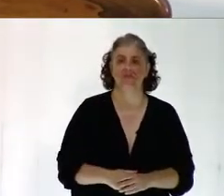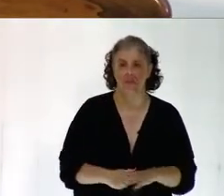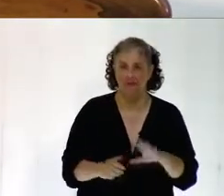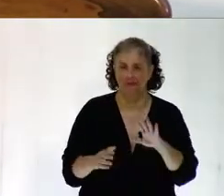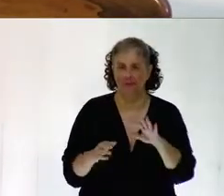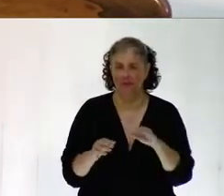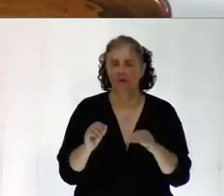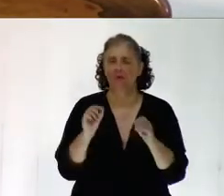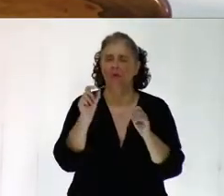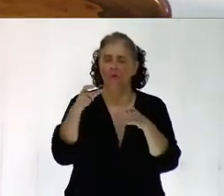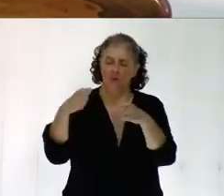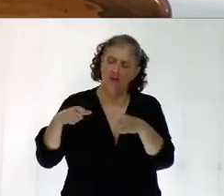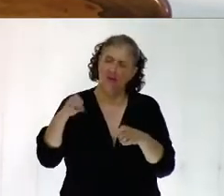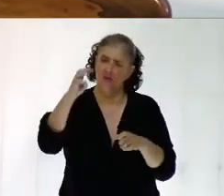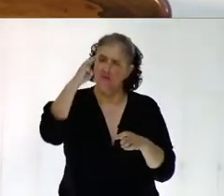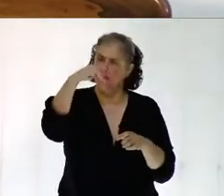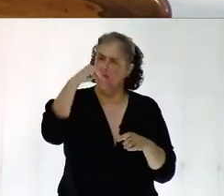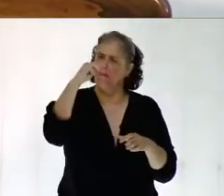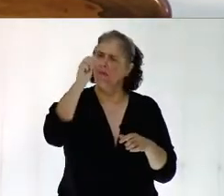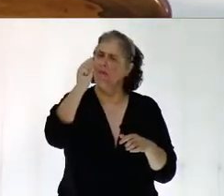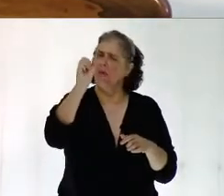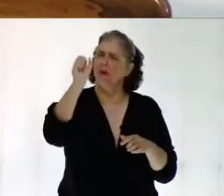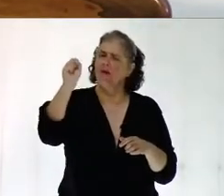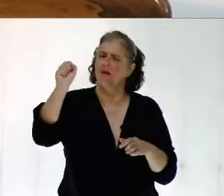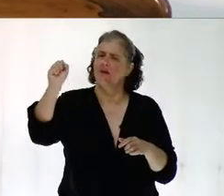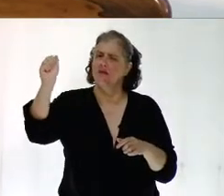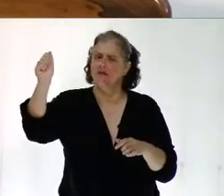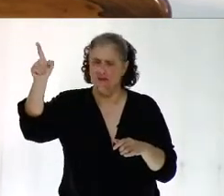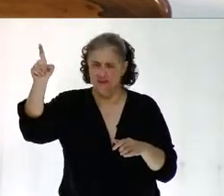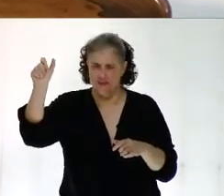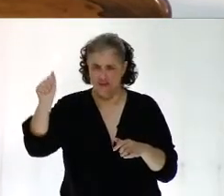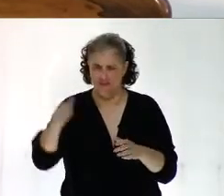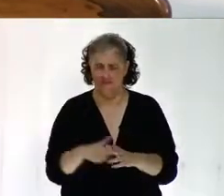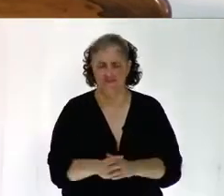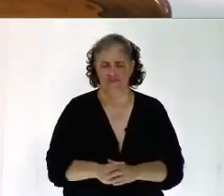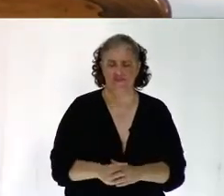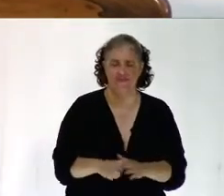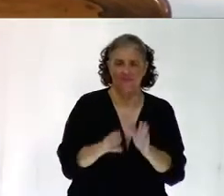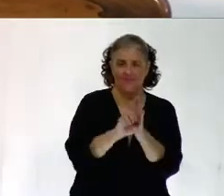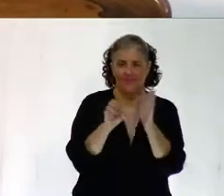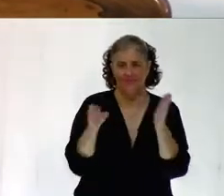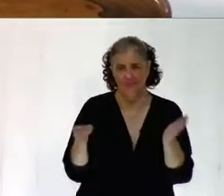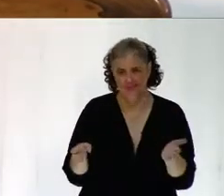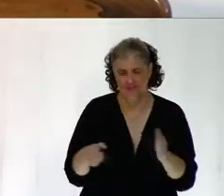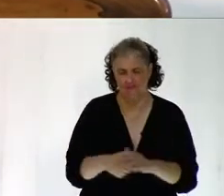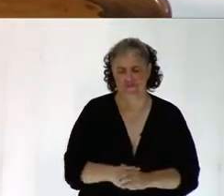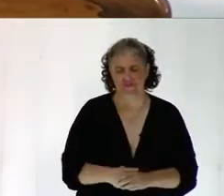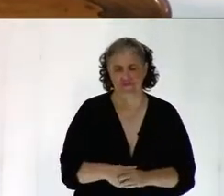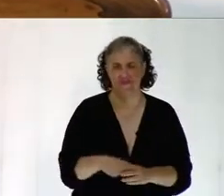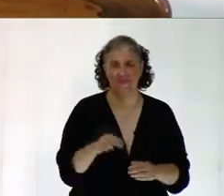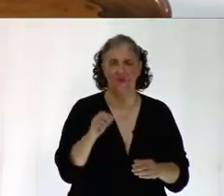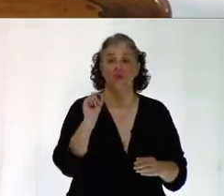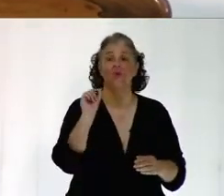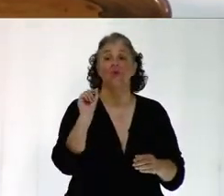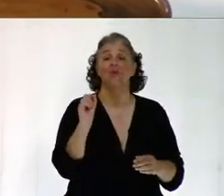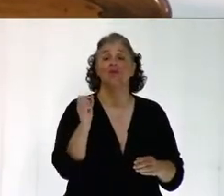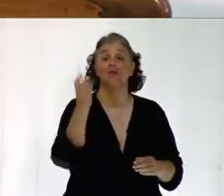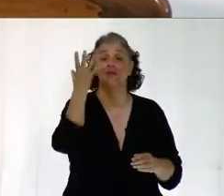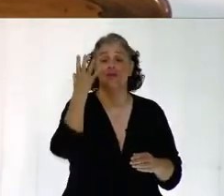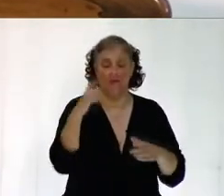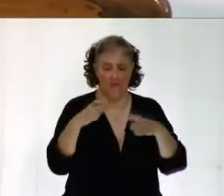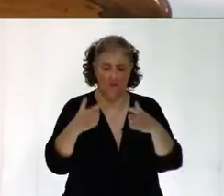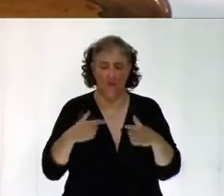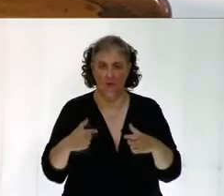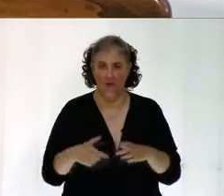êxodo 17 êxodo capítulo 17 o que que aconteceu aí mas ar porque é que o senhor